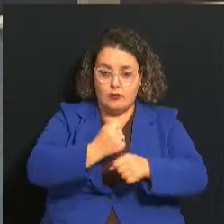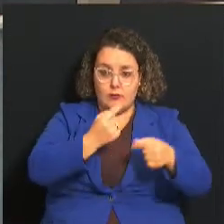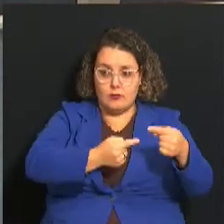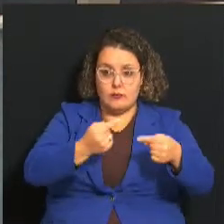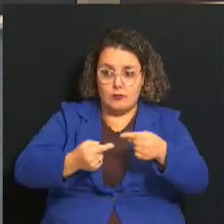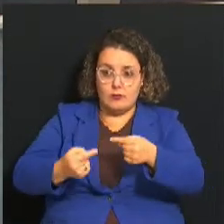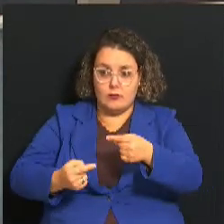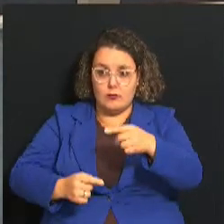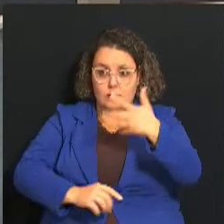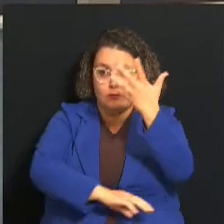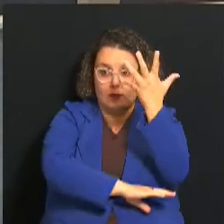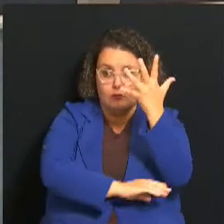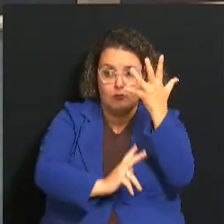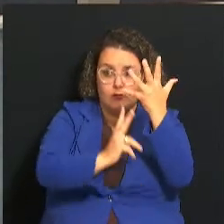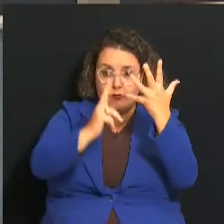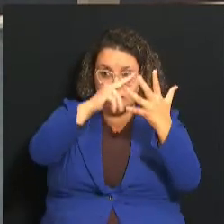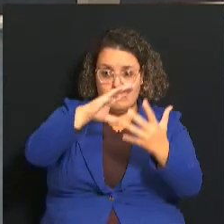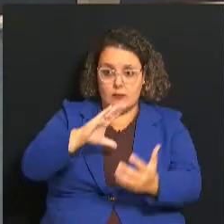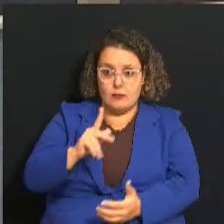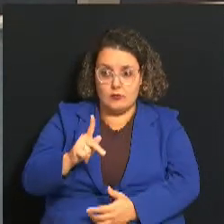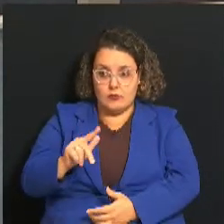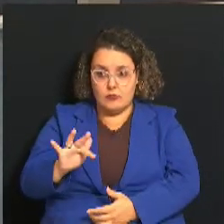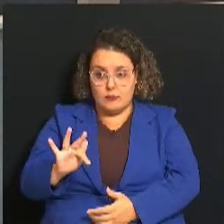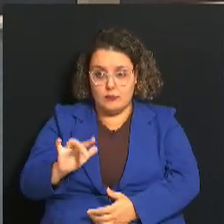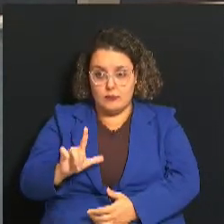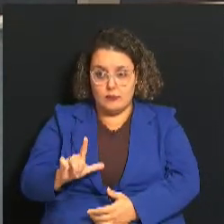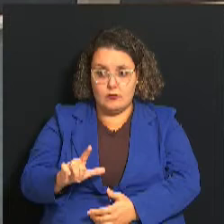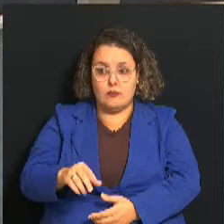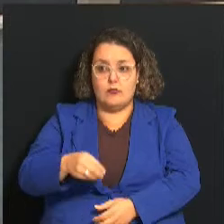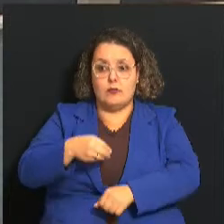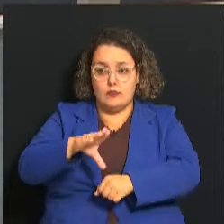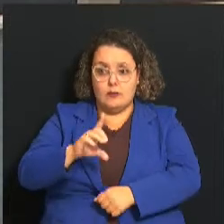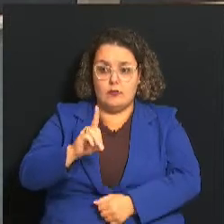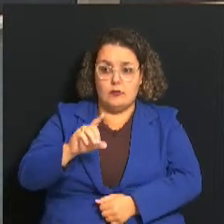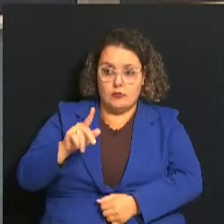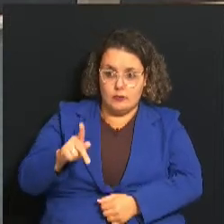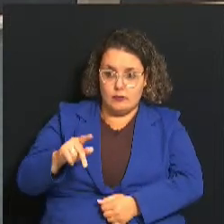da CPFL. Enviamos documento para o DPJ, fizemos